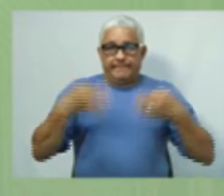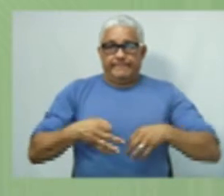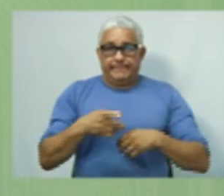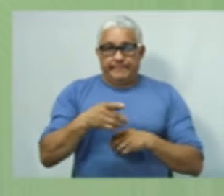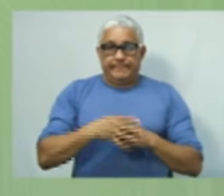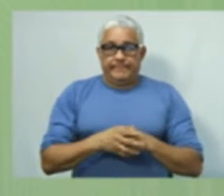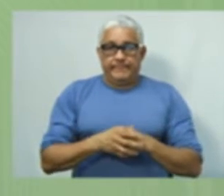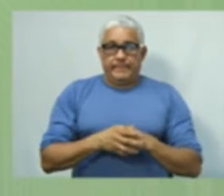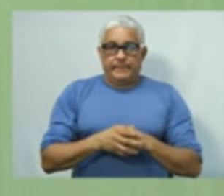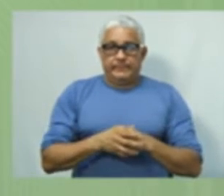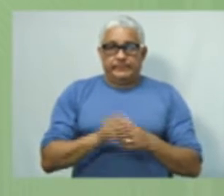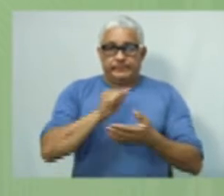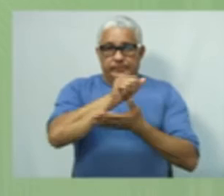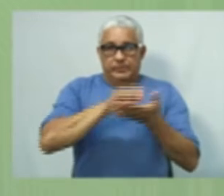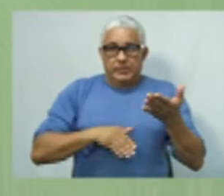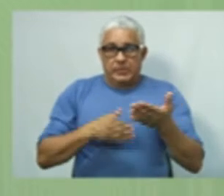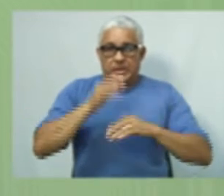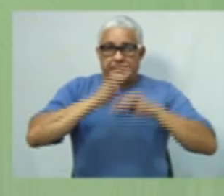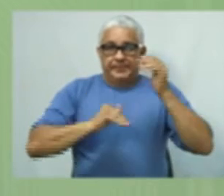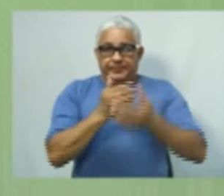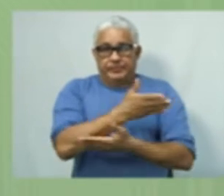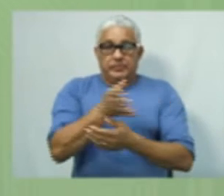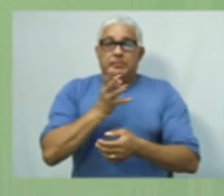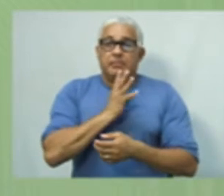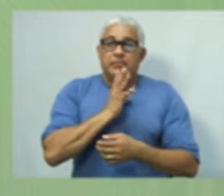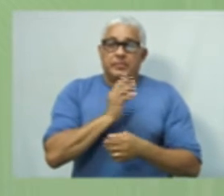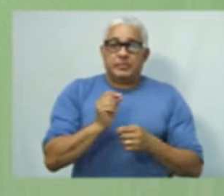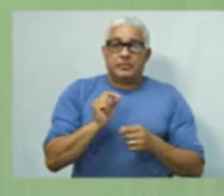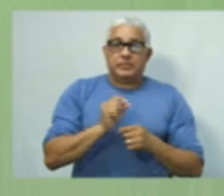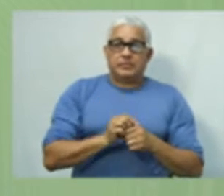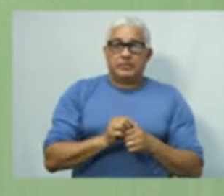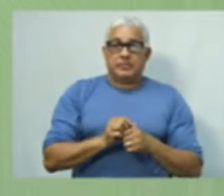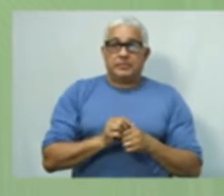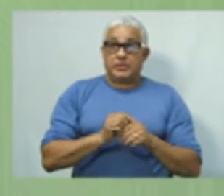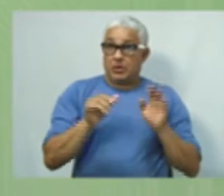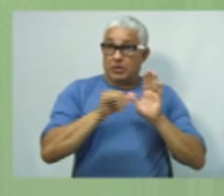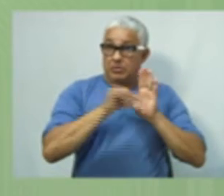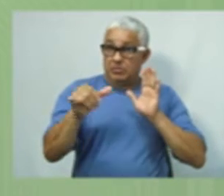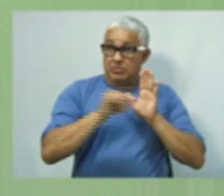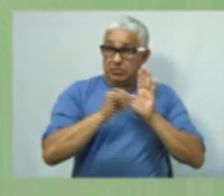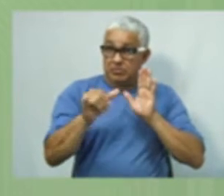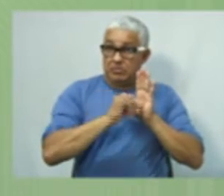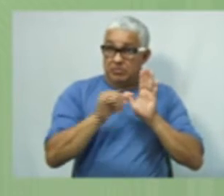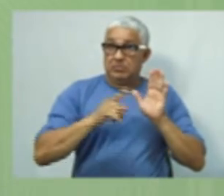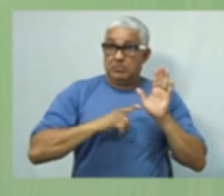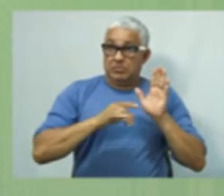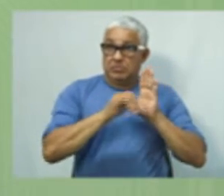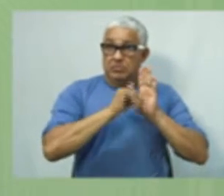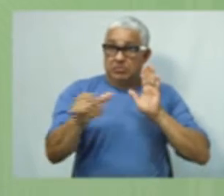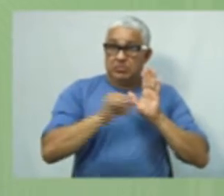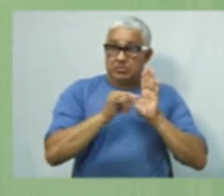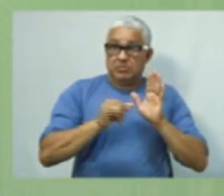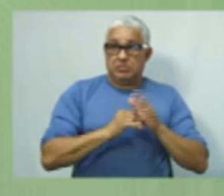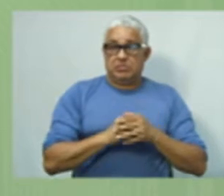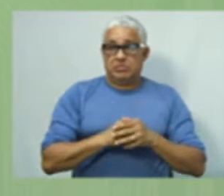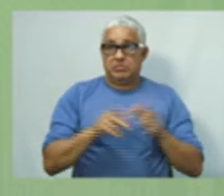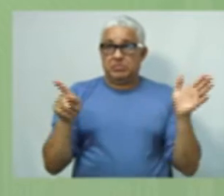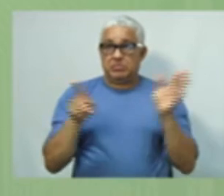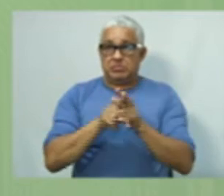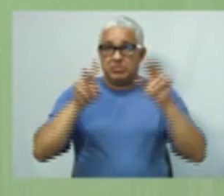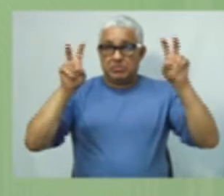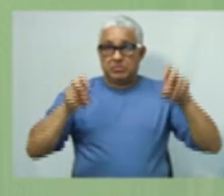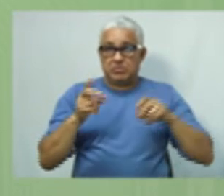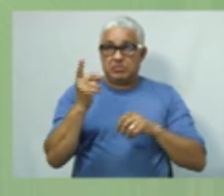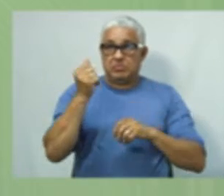terão na atividade profissional de vocês, conhecerem que eles lançam editais, né, com linhas específicas para esse tipo de